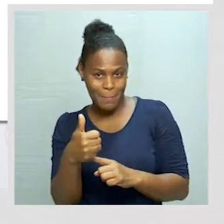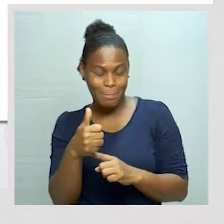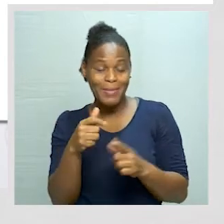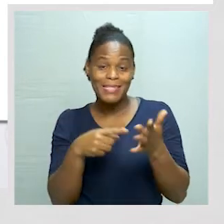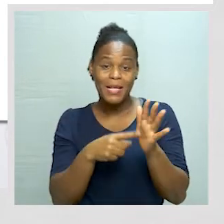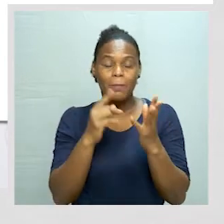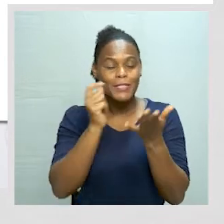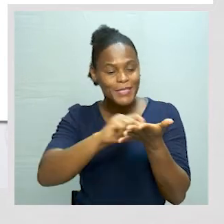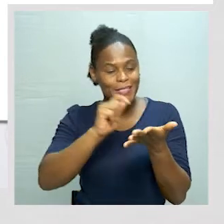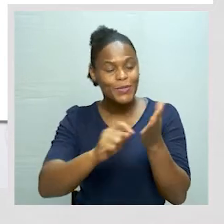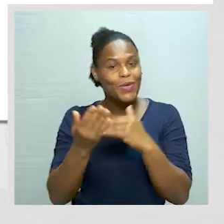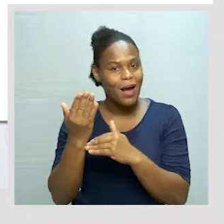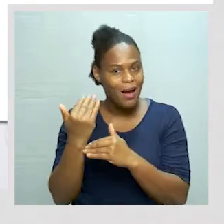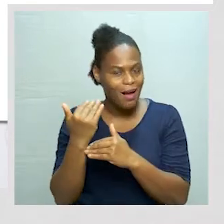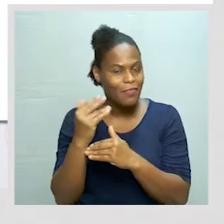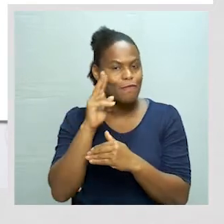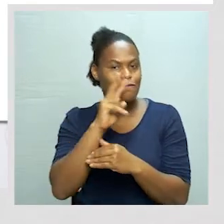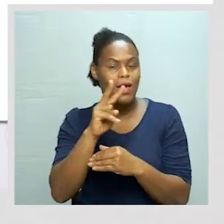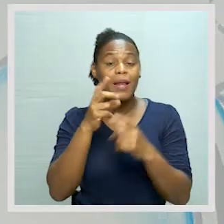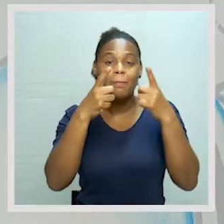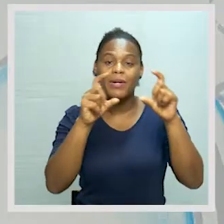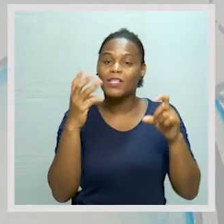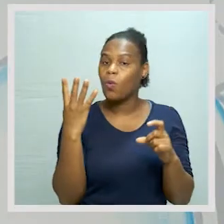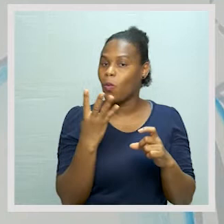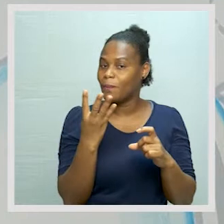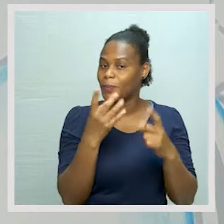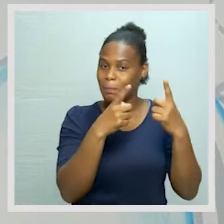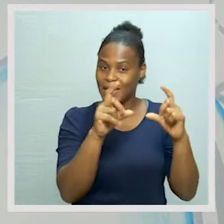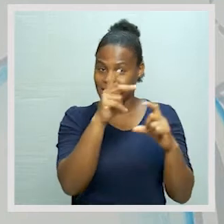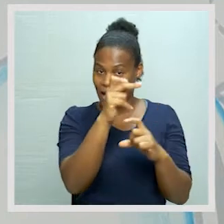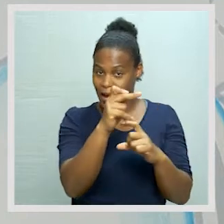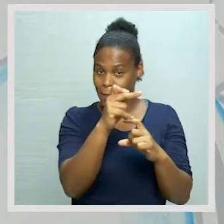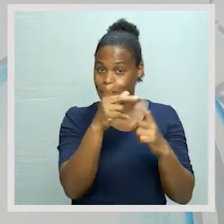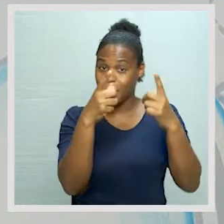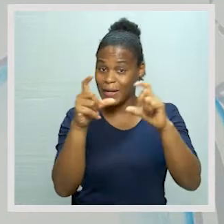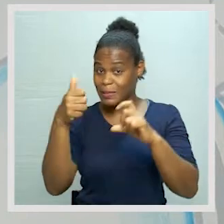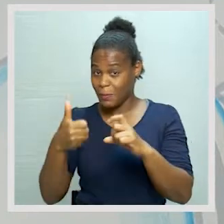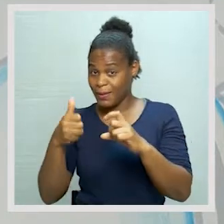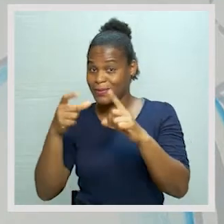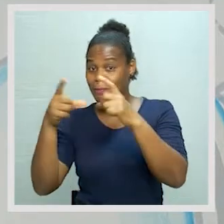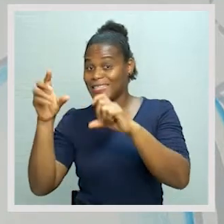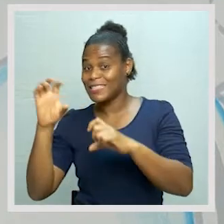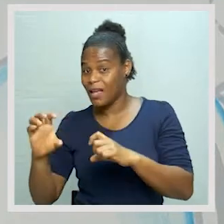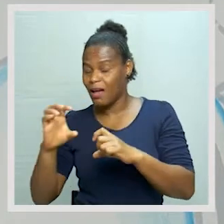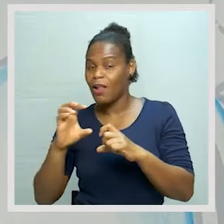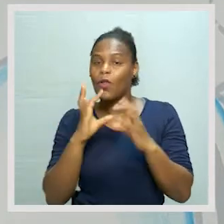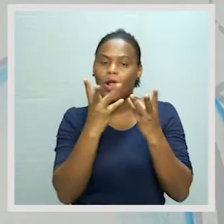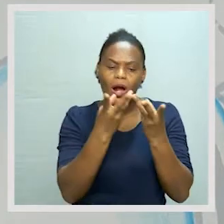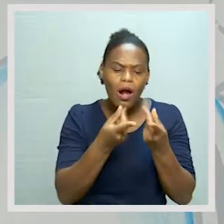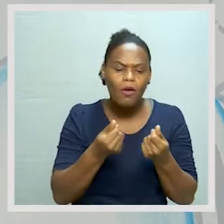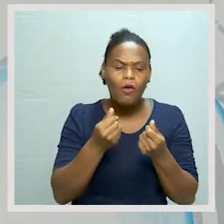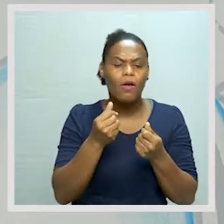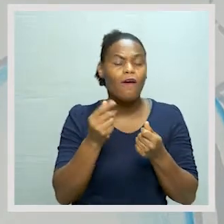um exercício onde nós tínhamos 4 empresas, a empresa A, B e C, e calculamos o valor acrescentado de